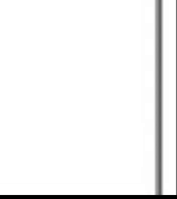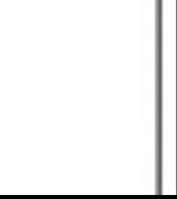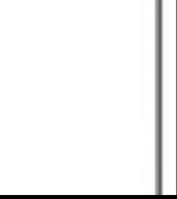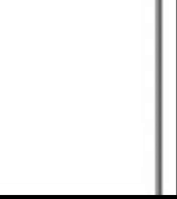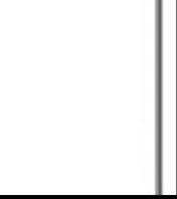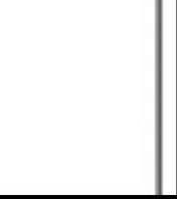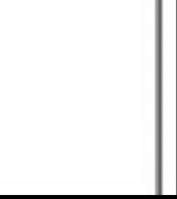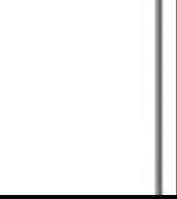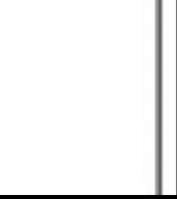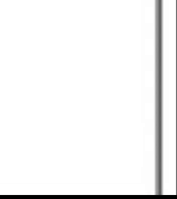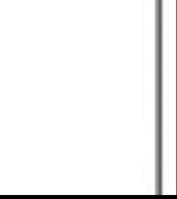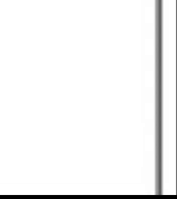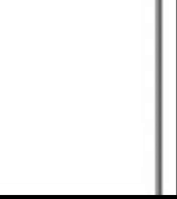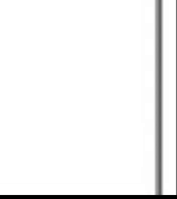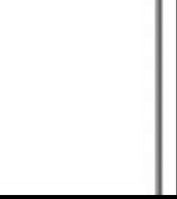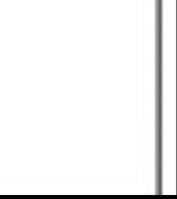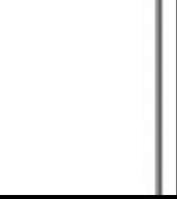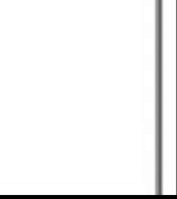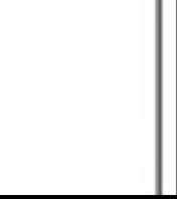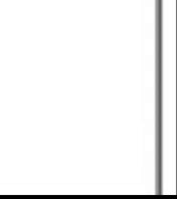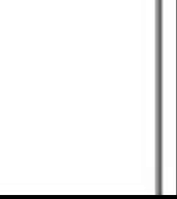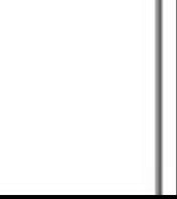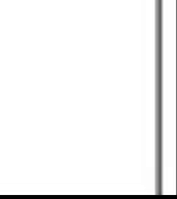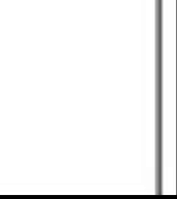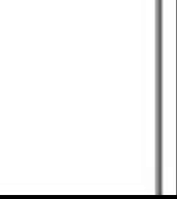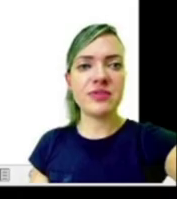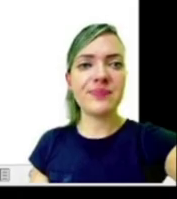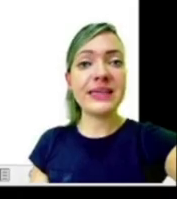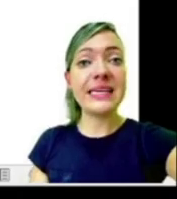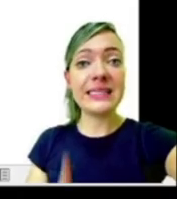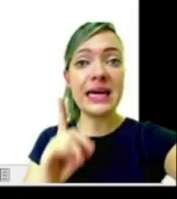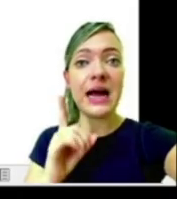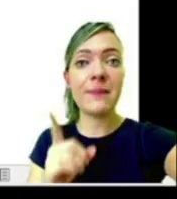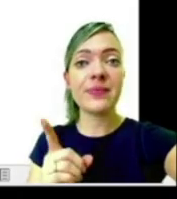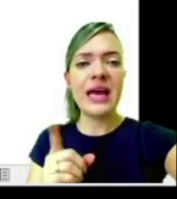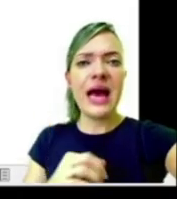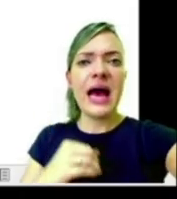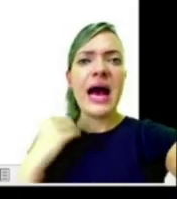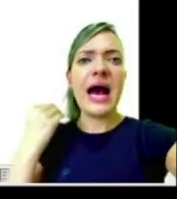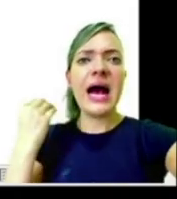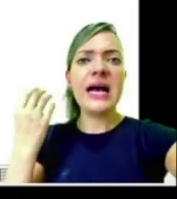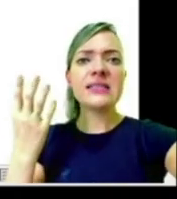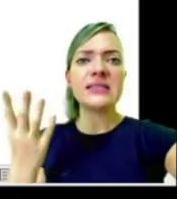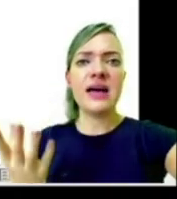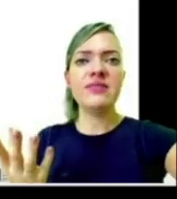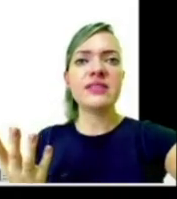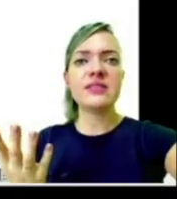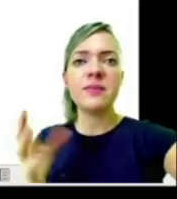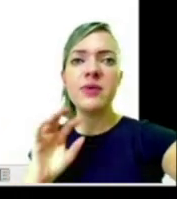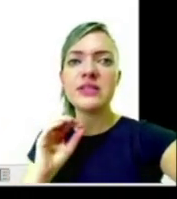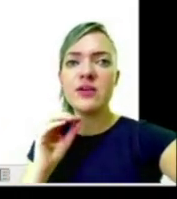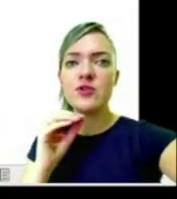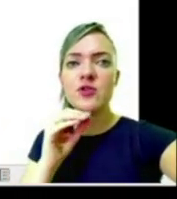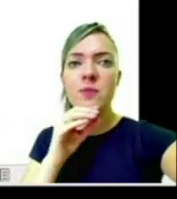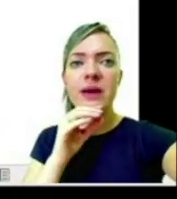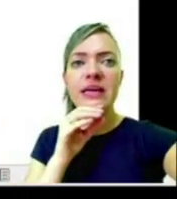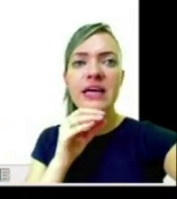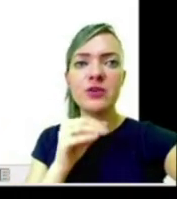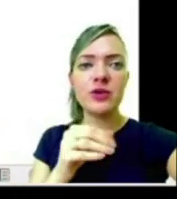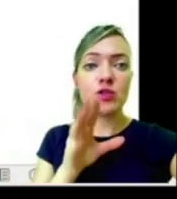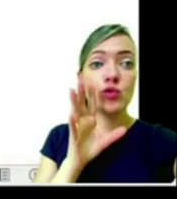de contaminantes. Então, voltando aqui à alternativa. Letra A. As aves, pois são